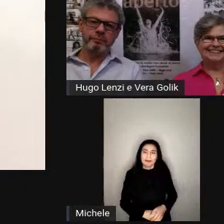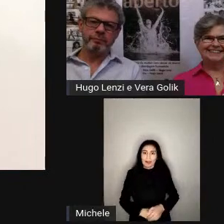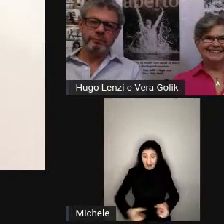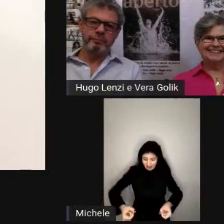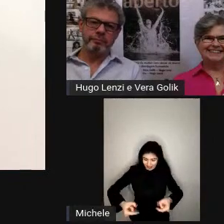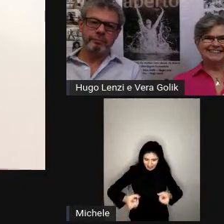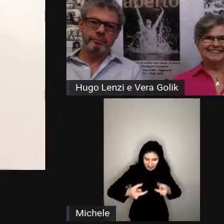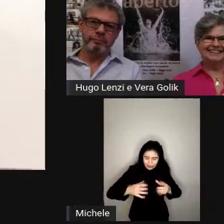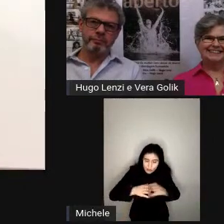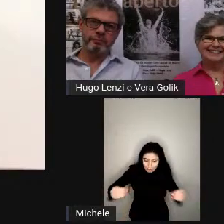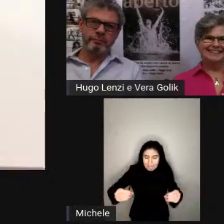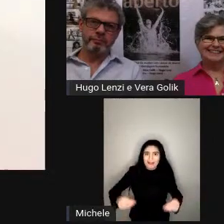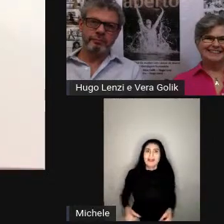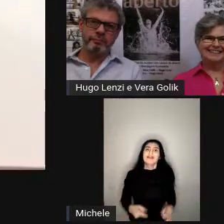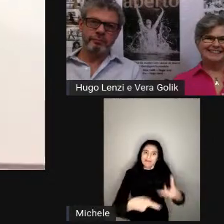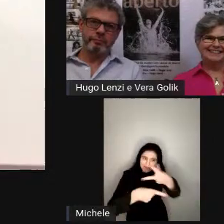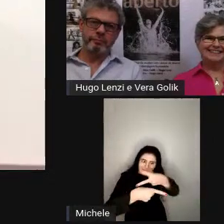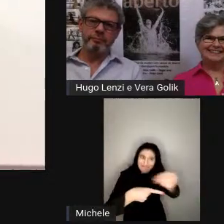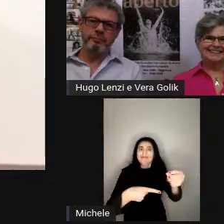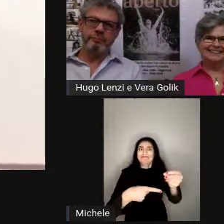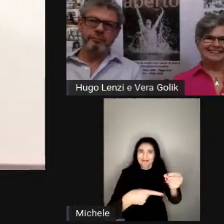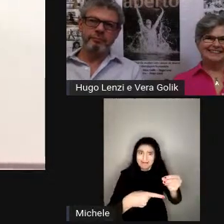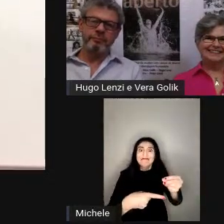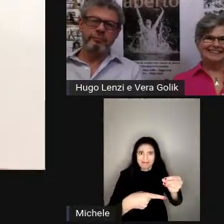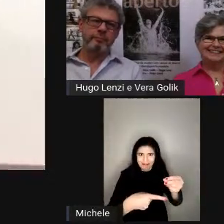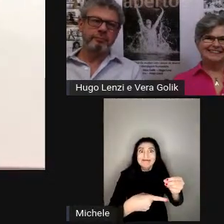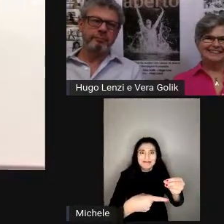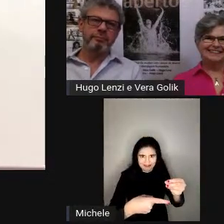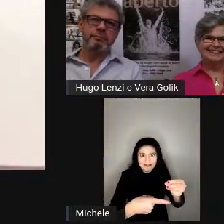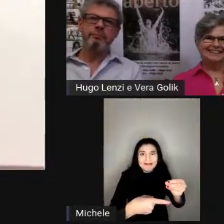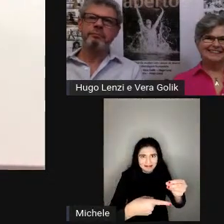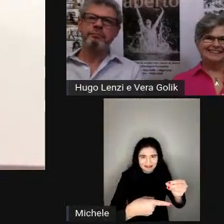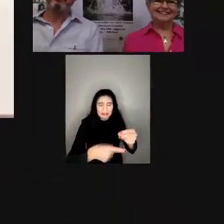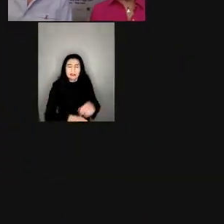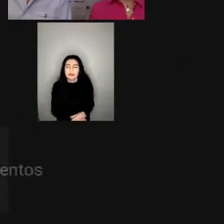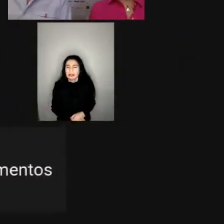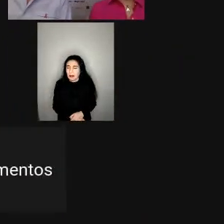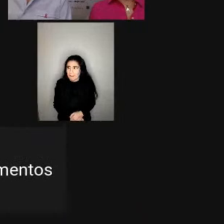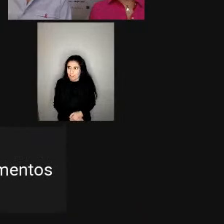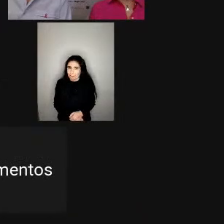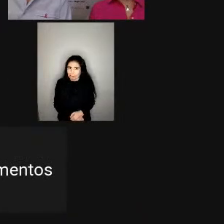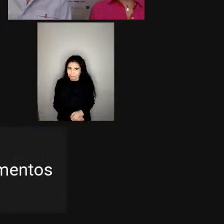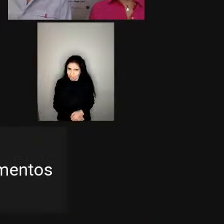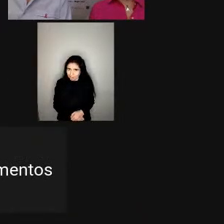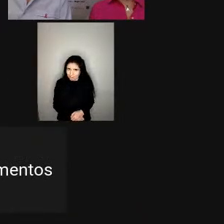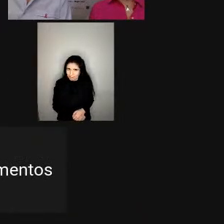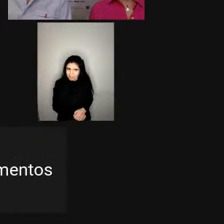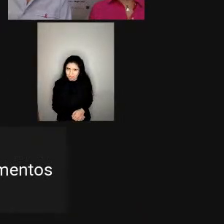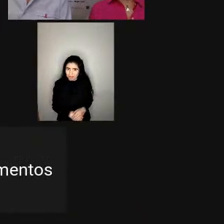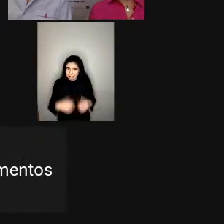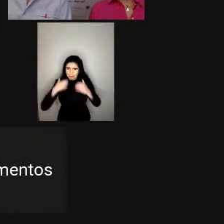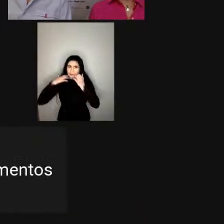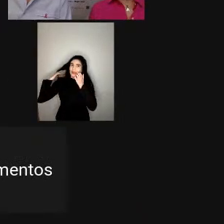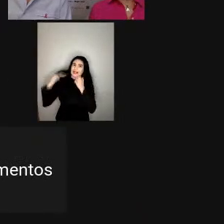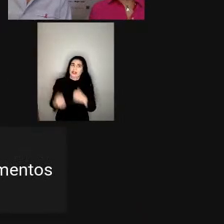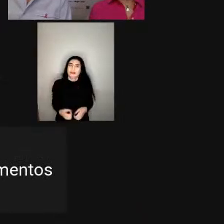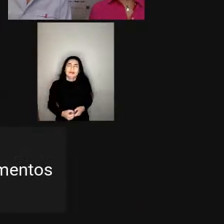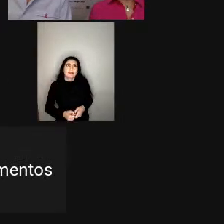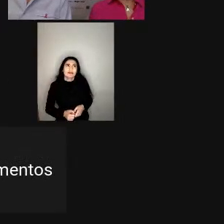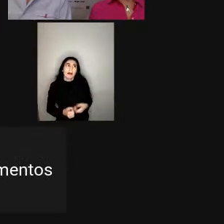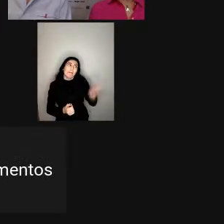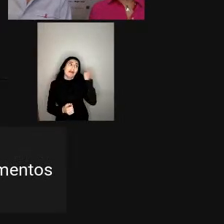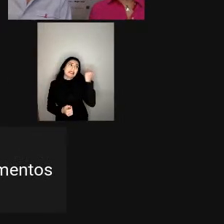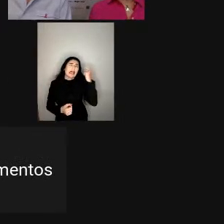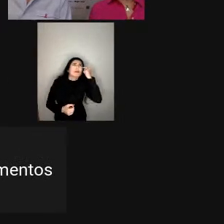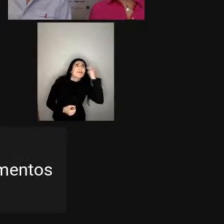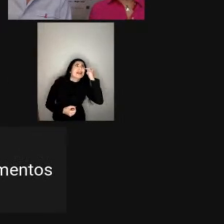que realmente você jamais pode imaginar que você possa vivenciar tudo isso. E de